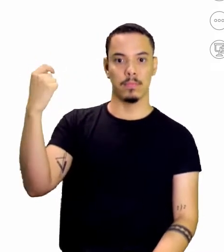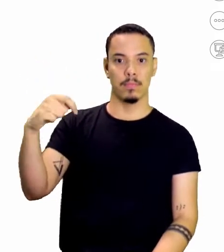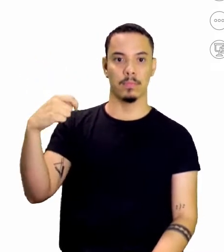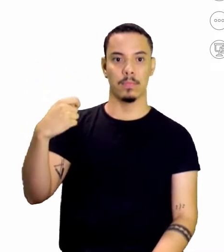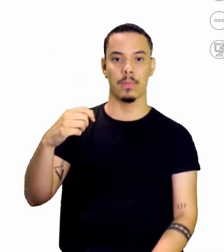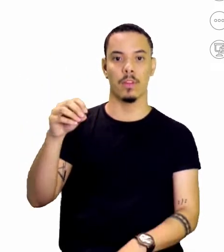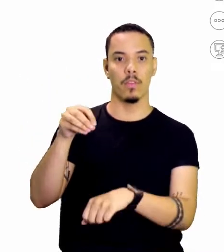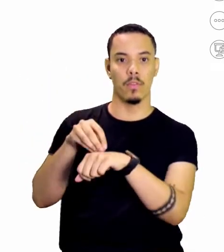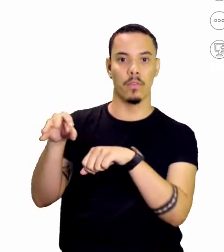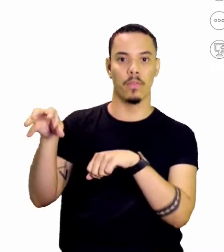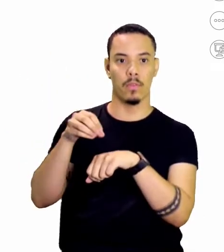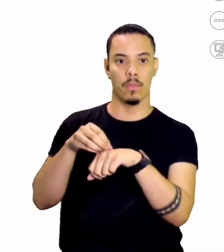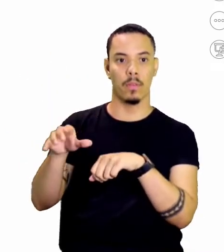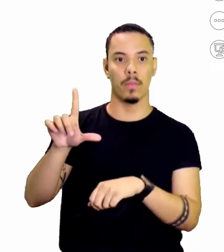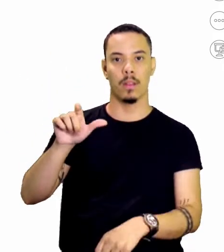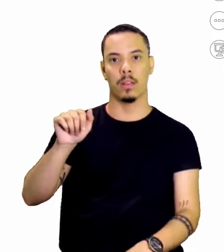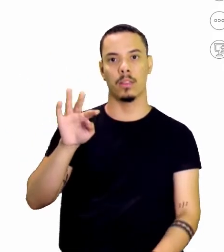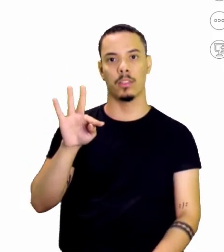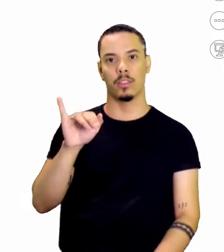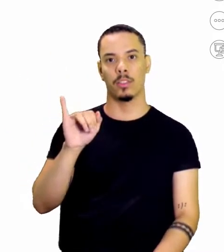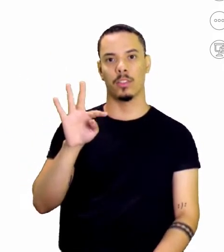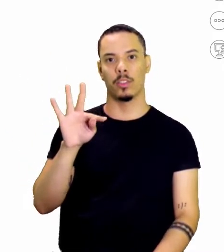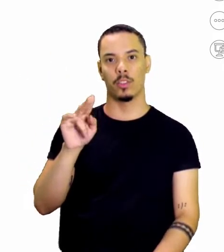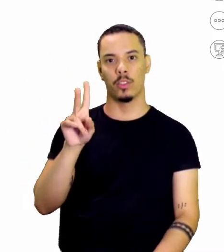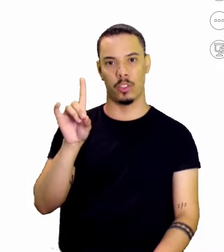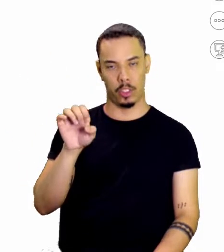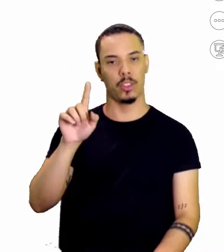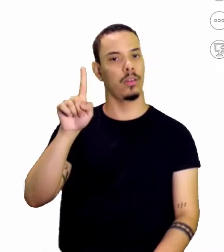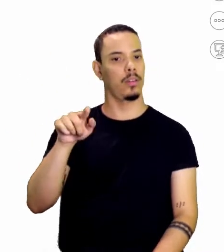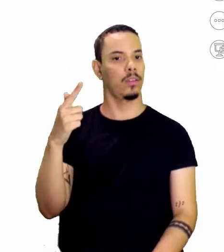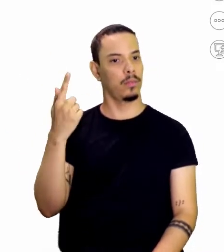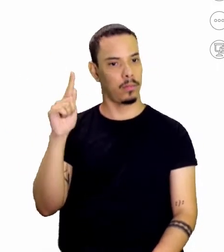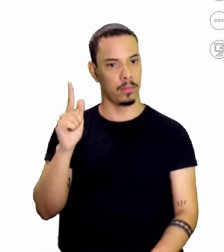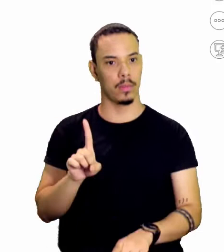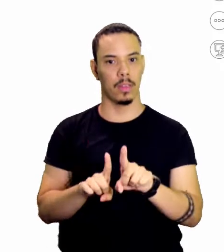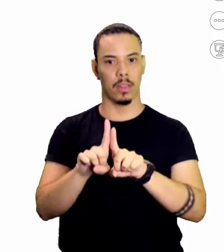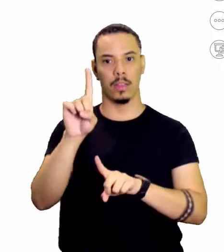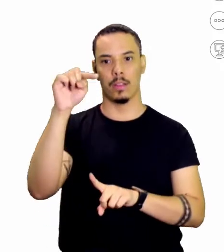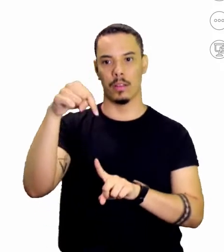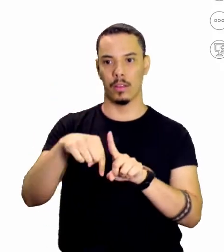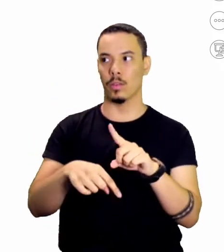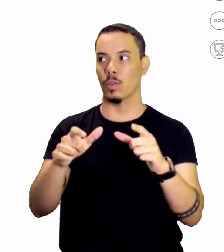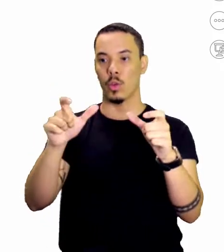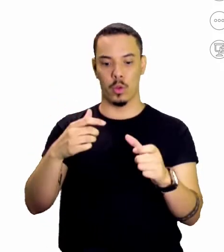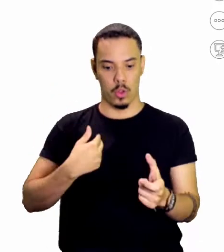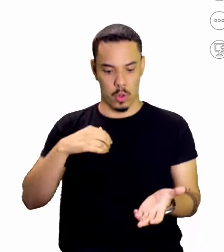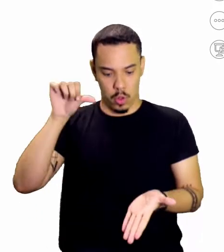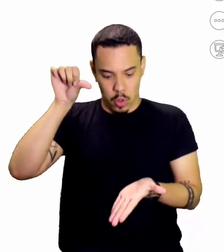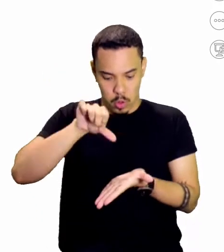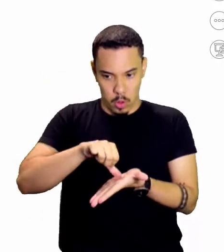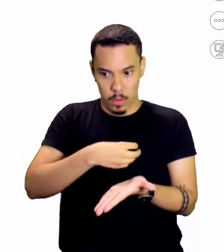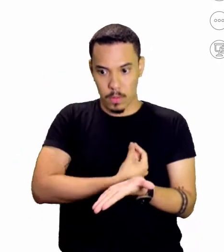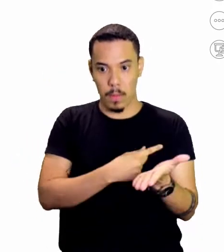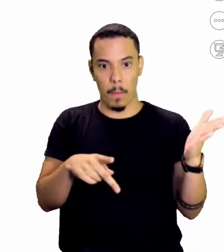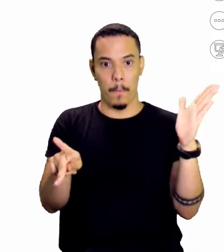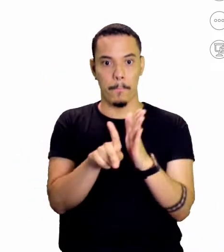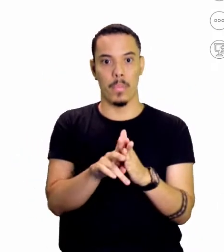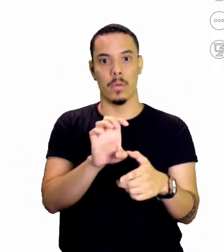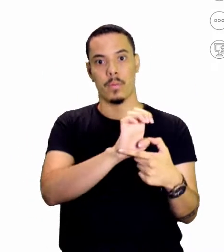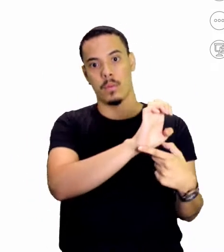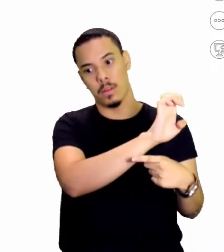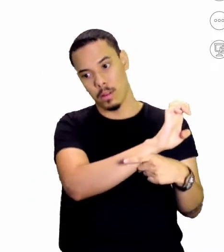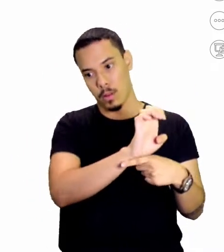informar latitude tenho que é geografia Claro acho tudo Longitude né que é referência que a linha do Equador